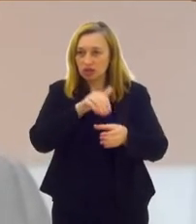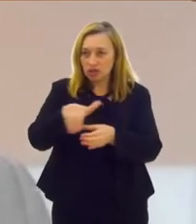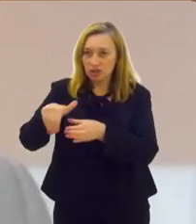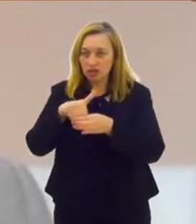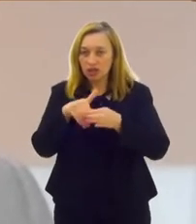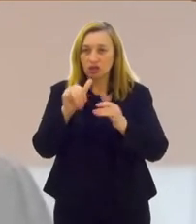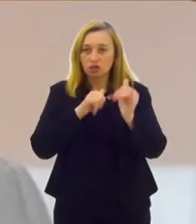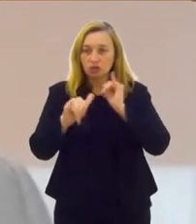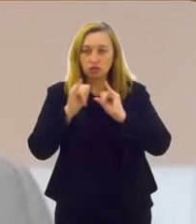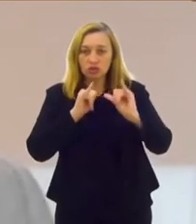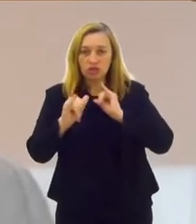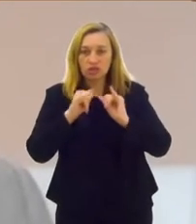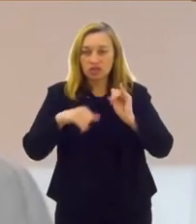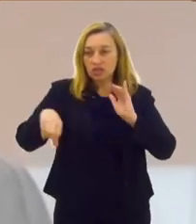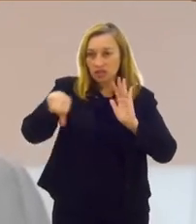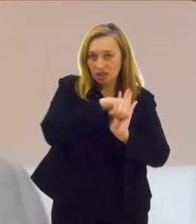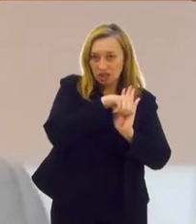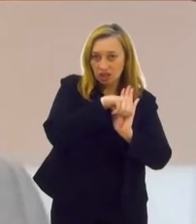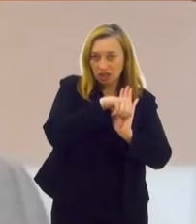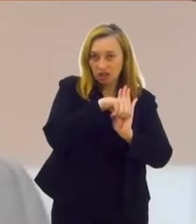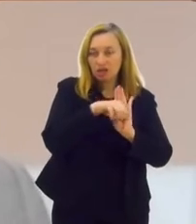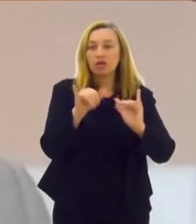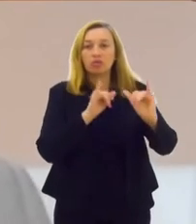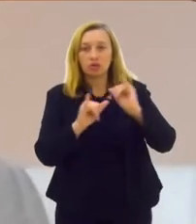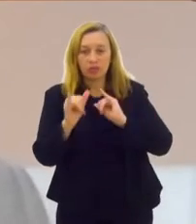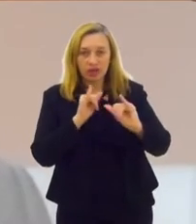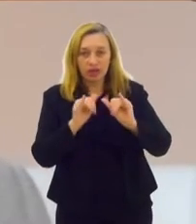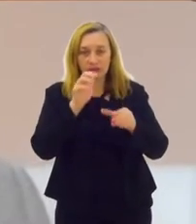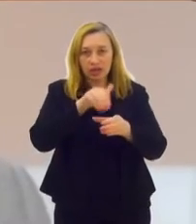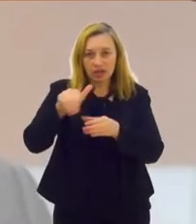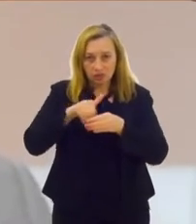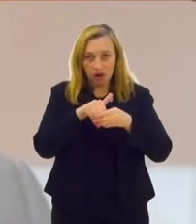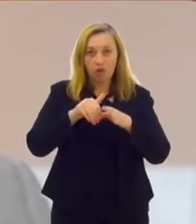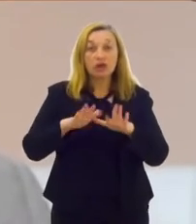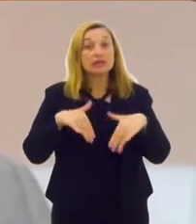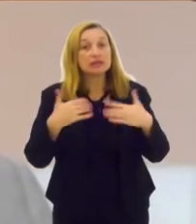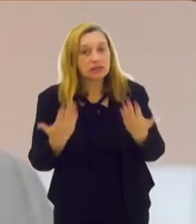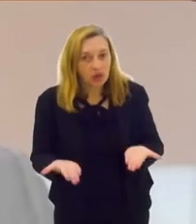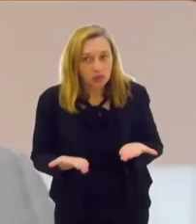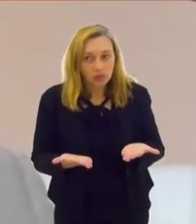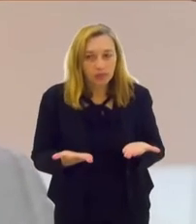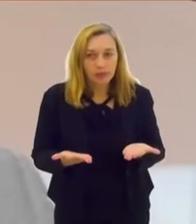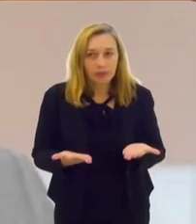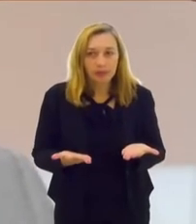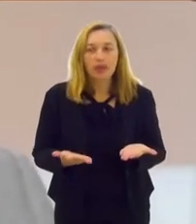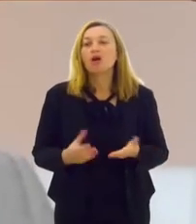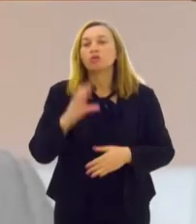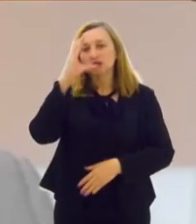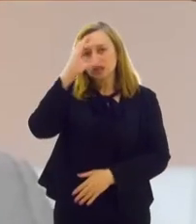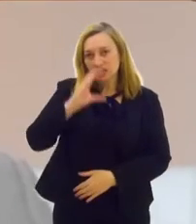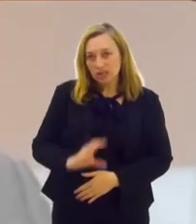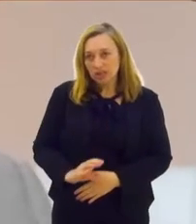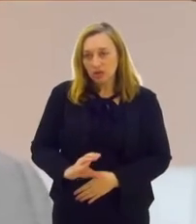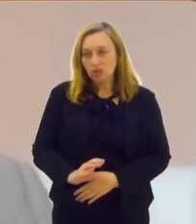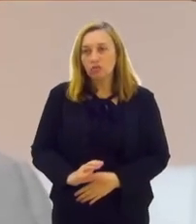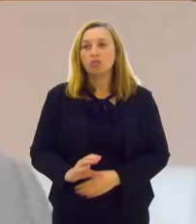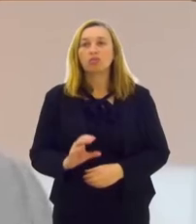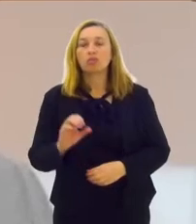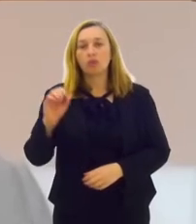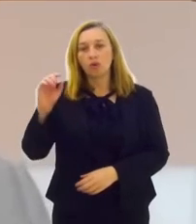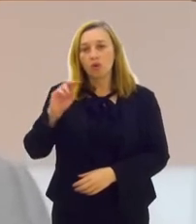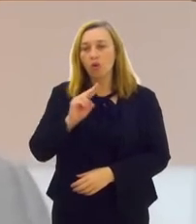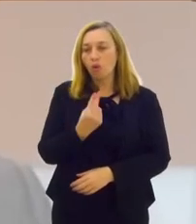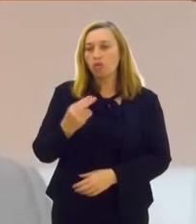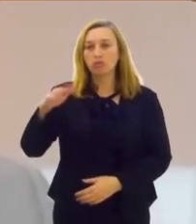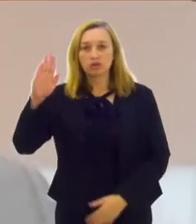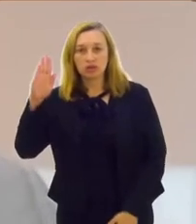Eleitoral notícias de irregularidades envolvendo propaganda eleitoral. Então, o cidadão, o candidato,